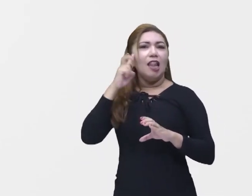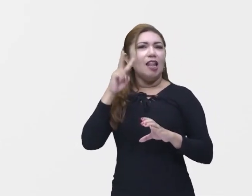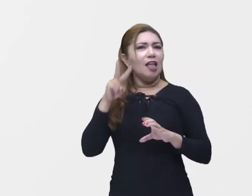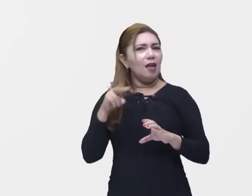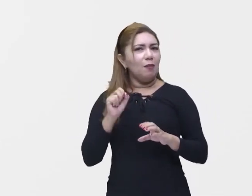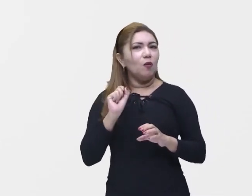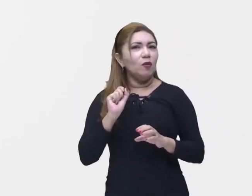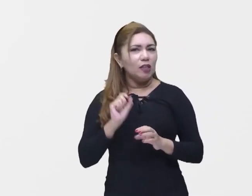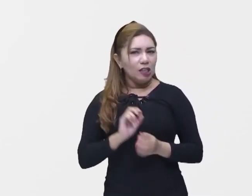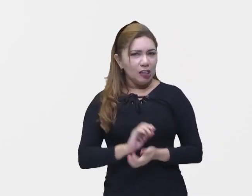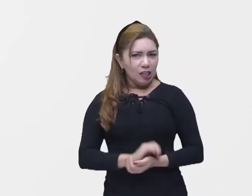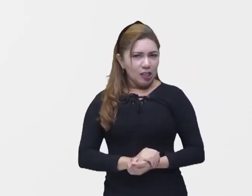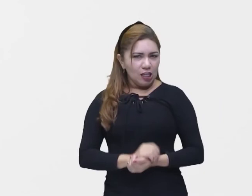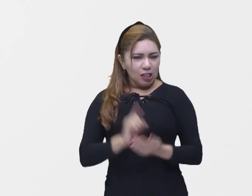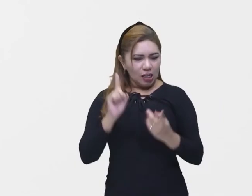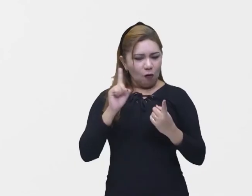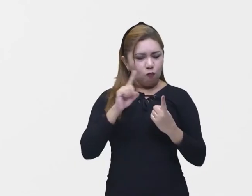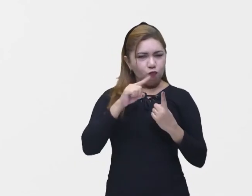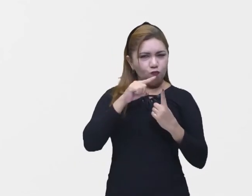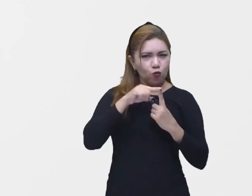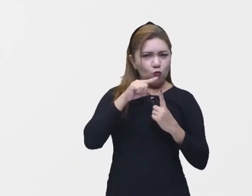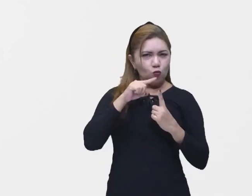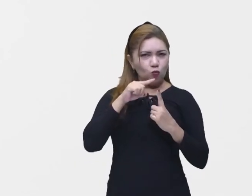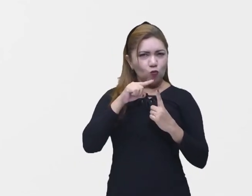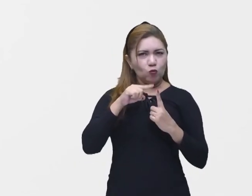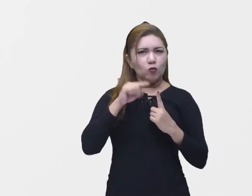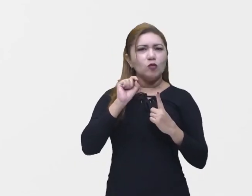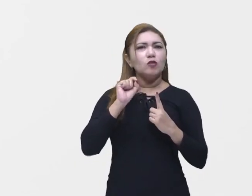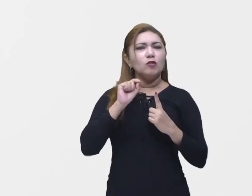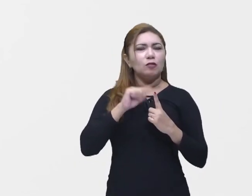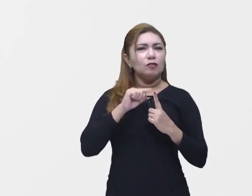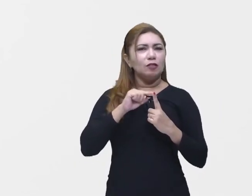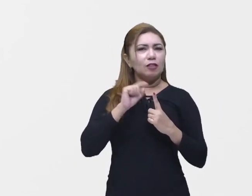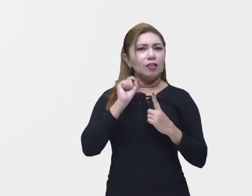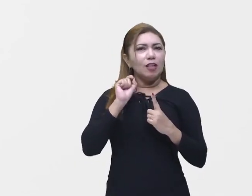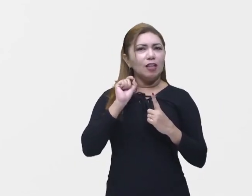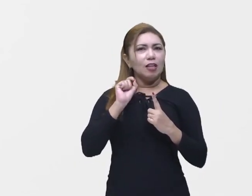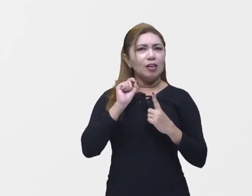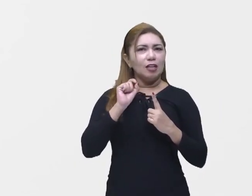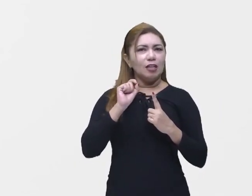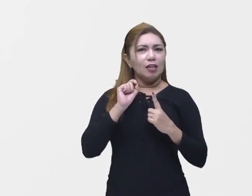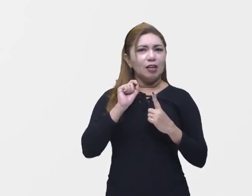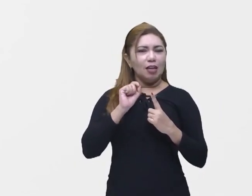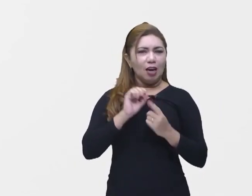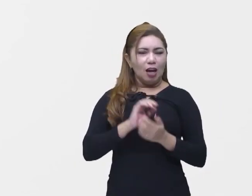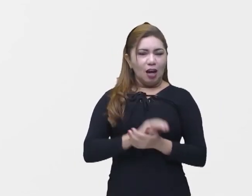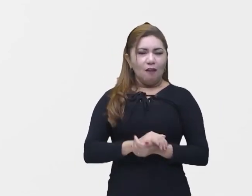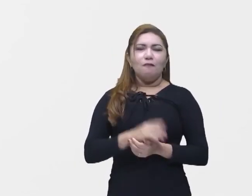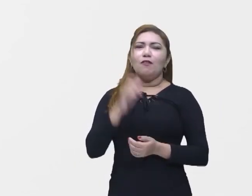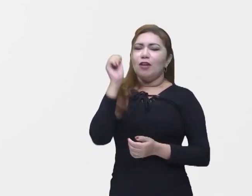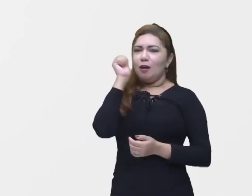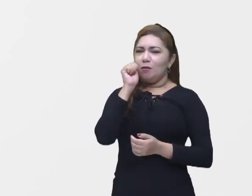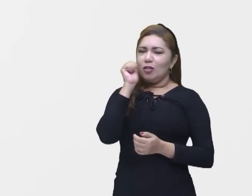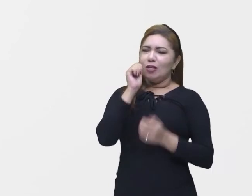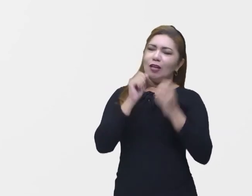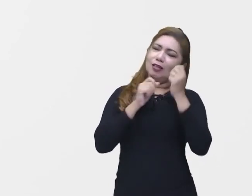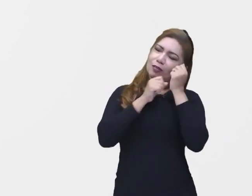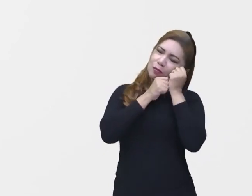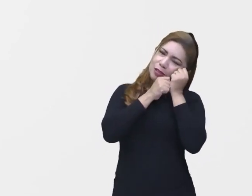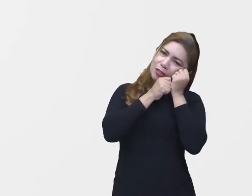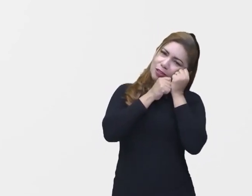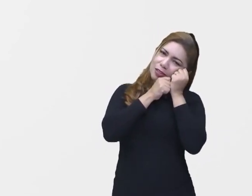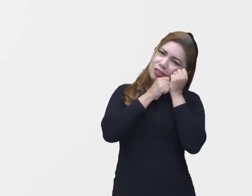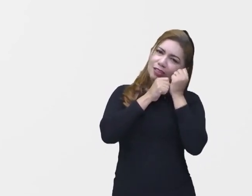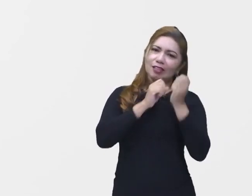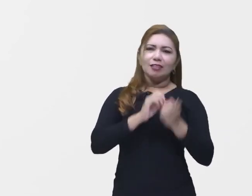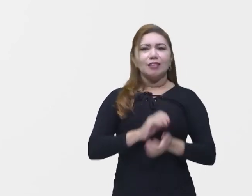Quem foi que furou o dedo naquela máquina ali? Quem? Foi a Bela Adormecida, não é isso? Olha,